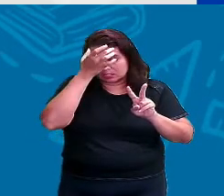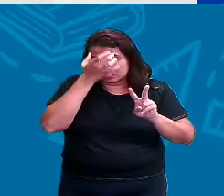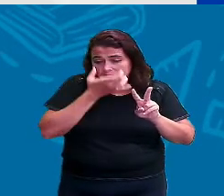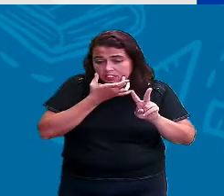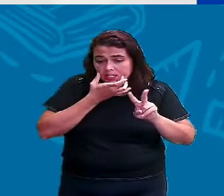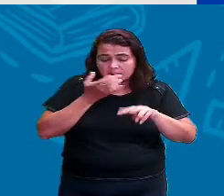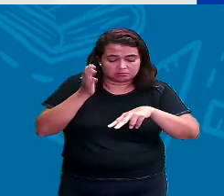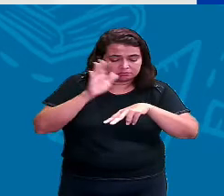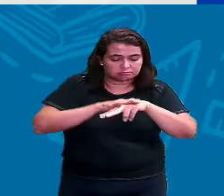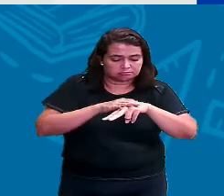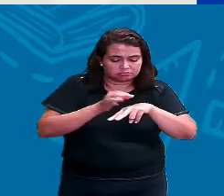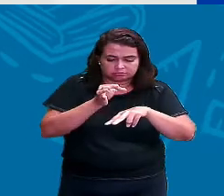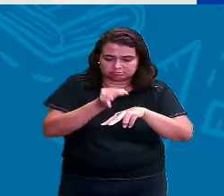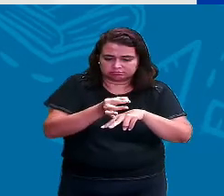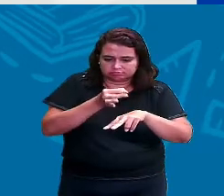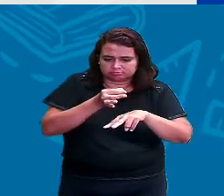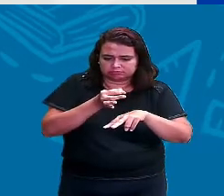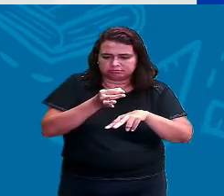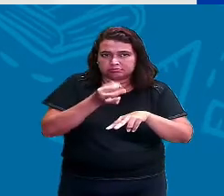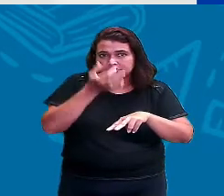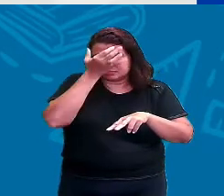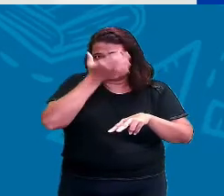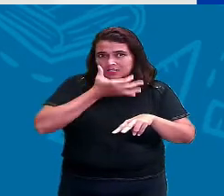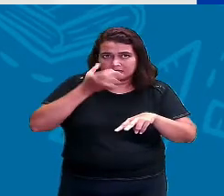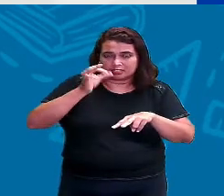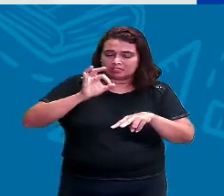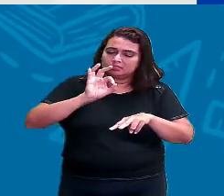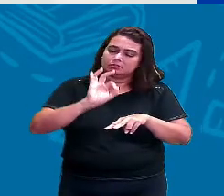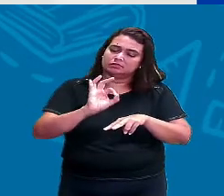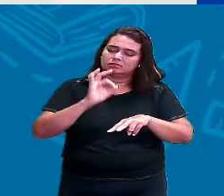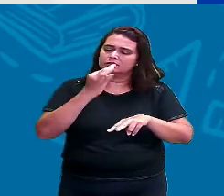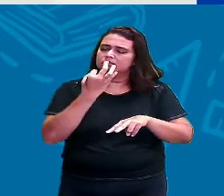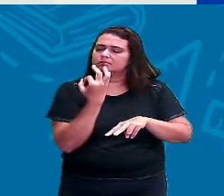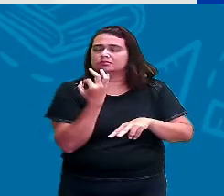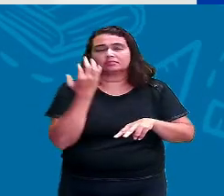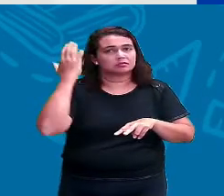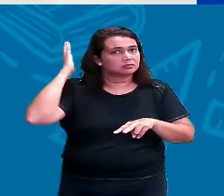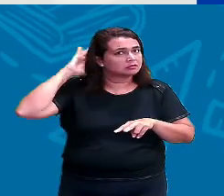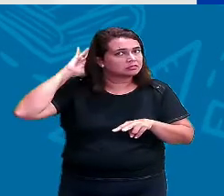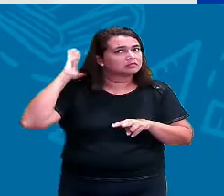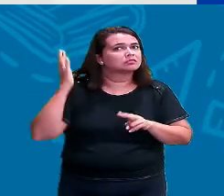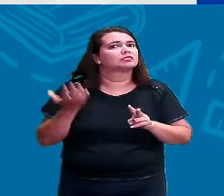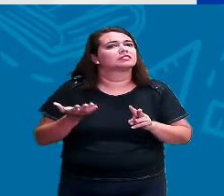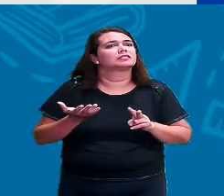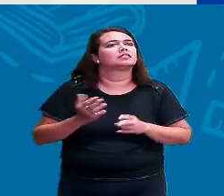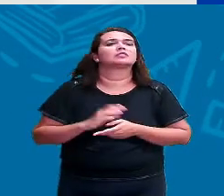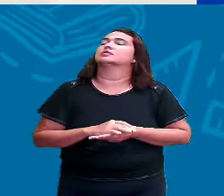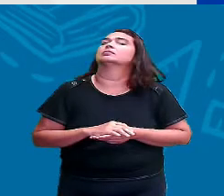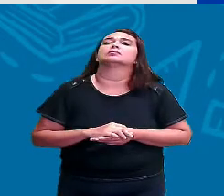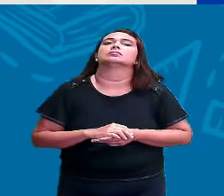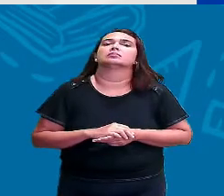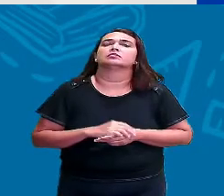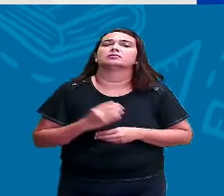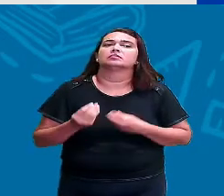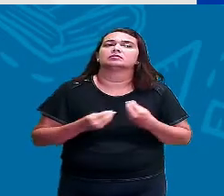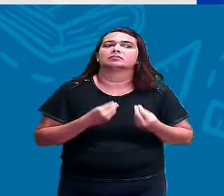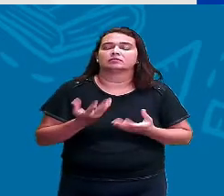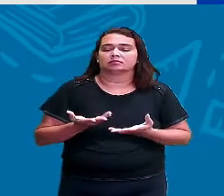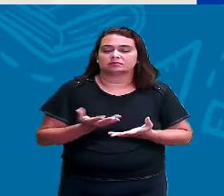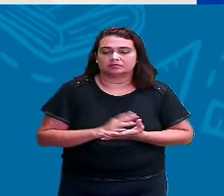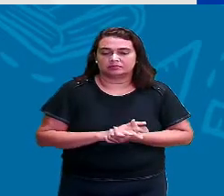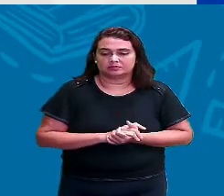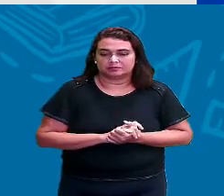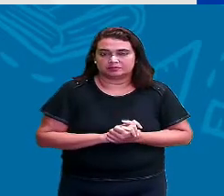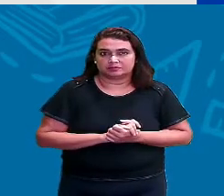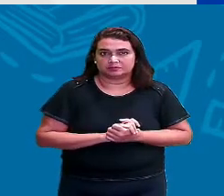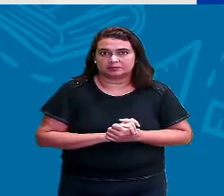Esse primeiro é coroa, cara, cara. Cara, coroa. Coroa, coroa, coroa,